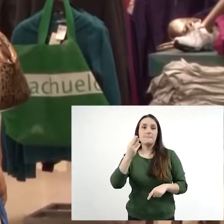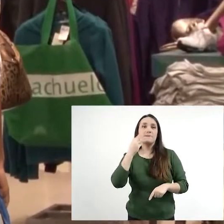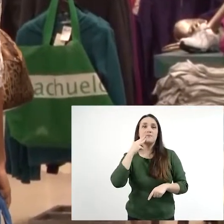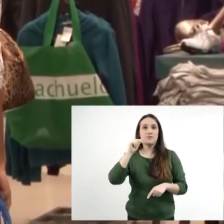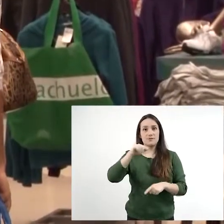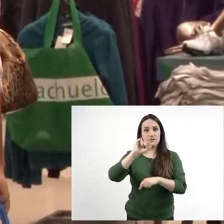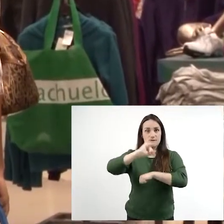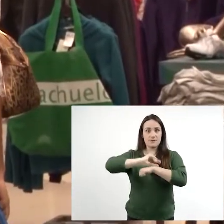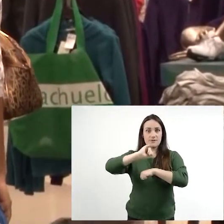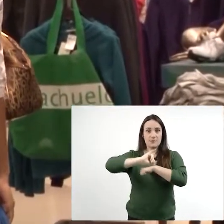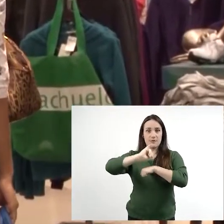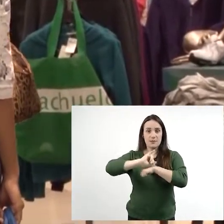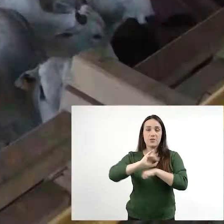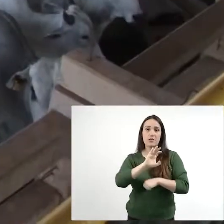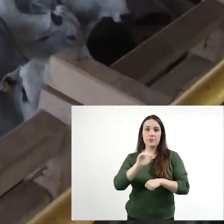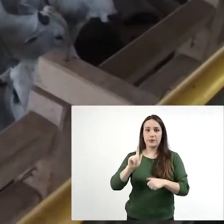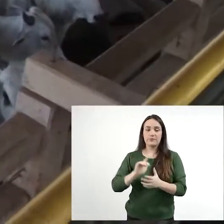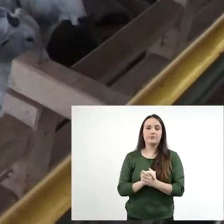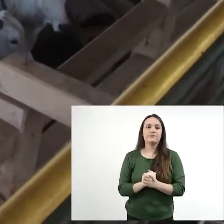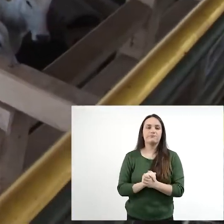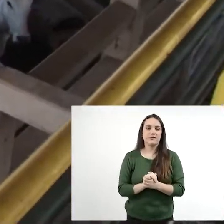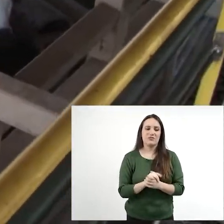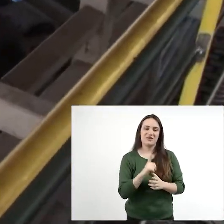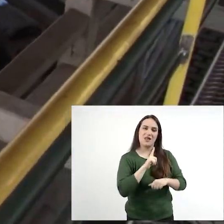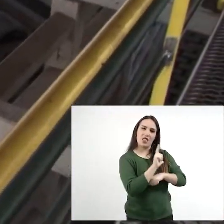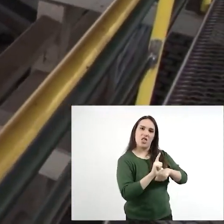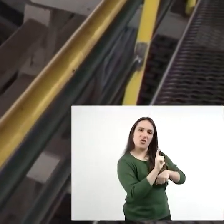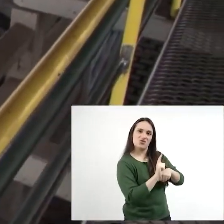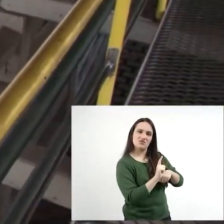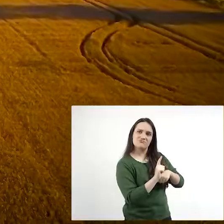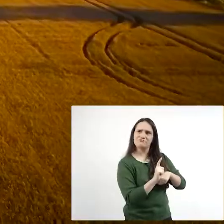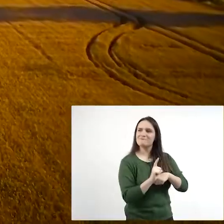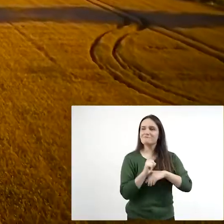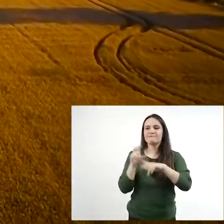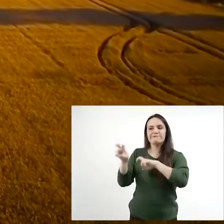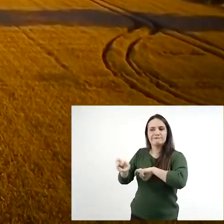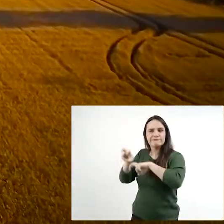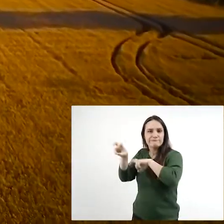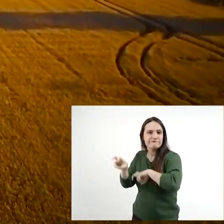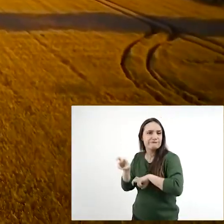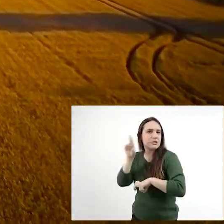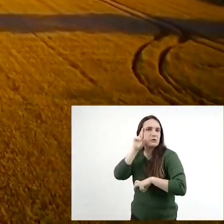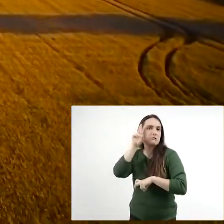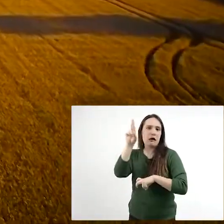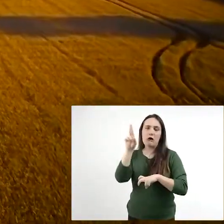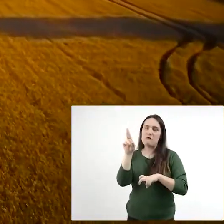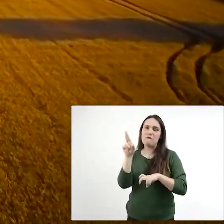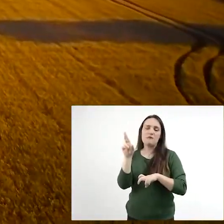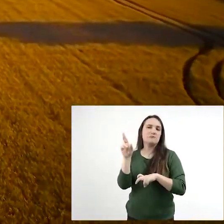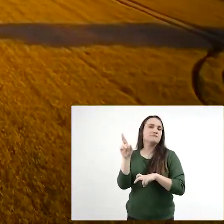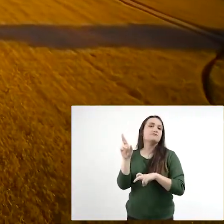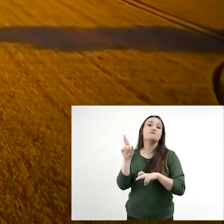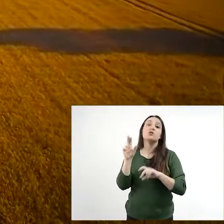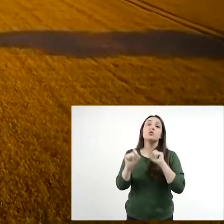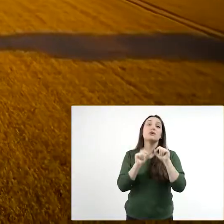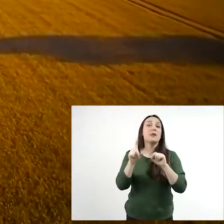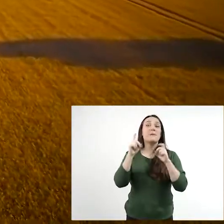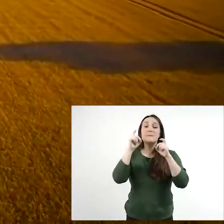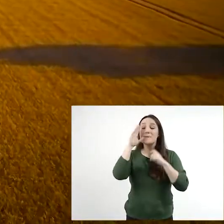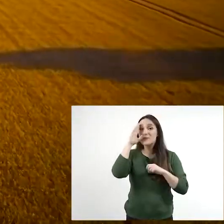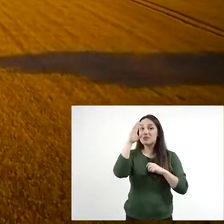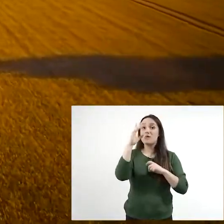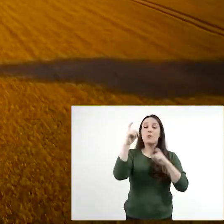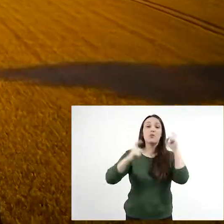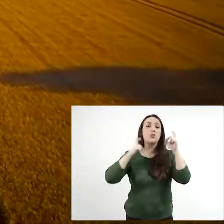é sentida desde o comércio até o agronegócio. E no campo, a preocupação é a queda dos preços